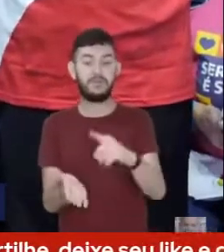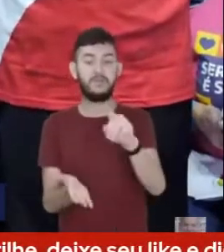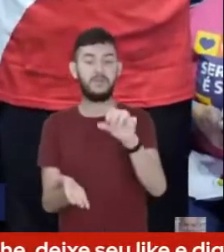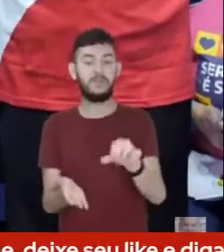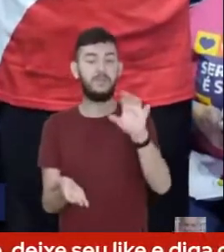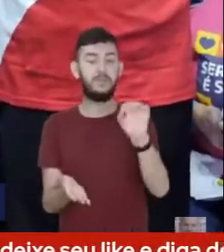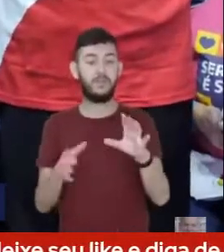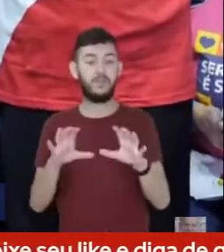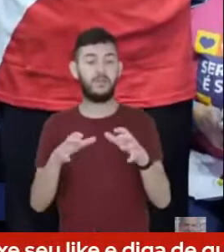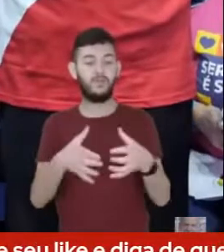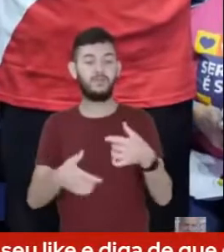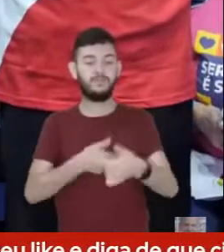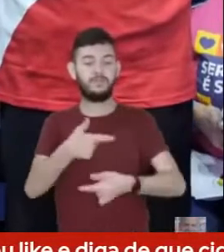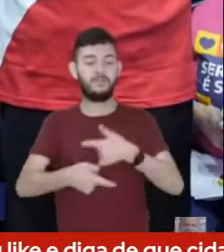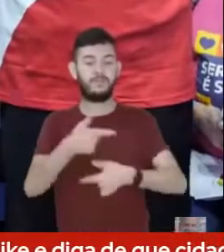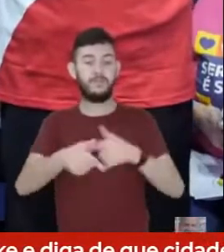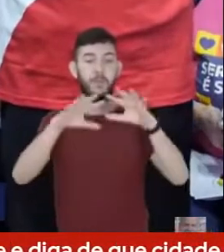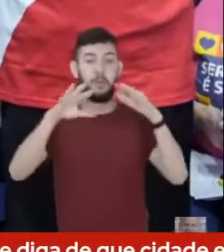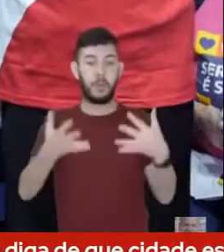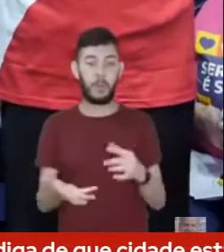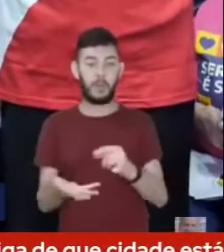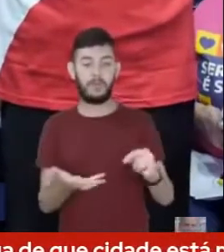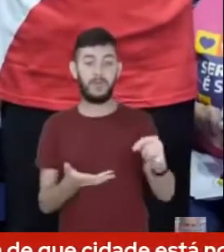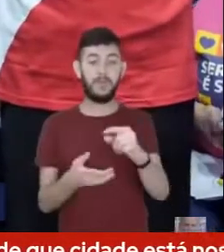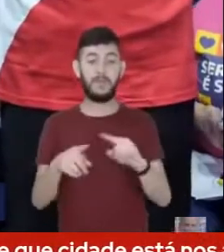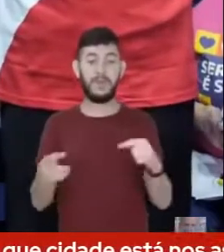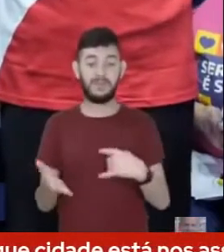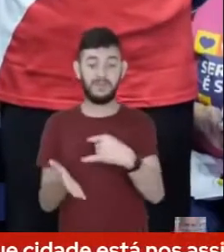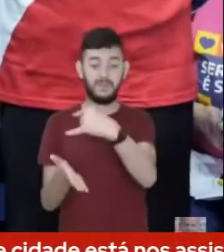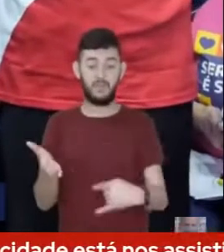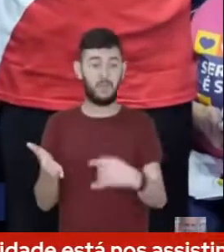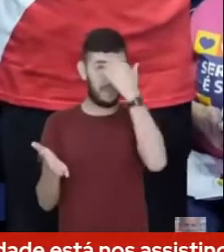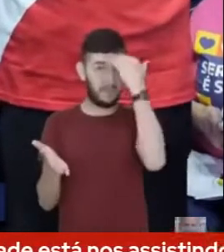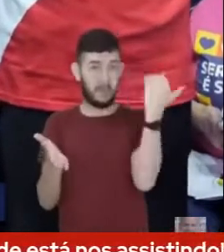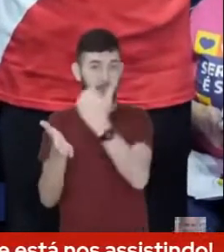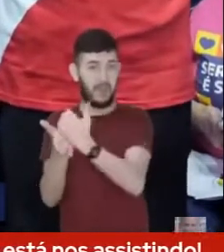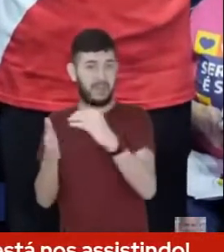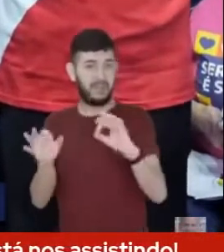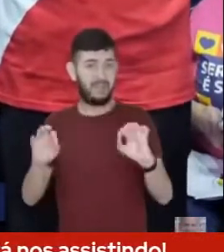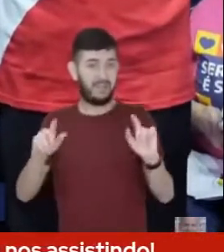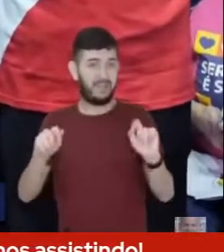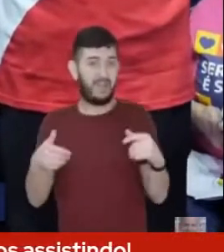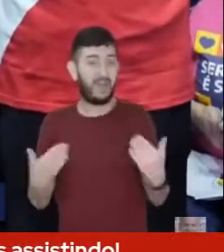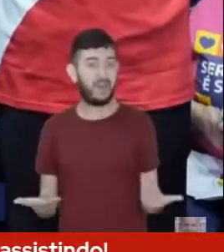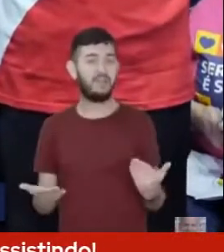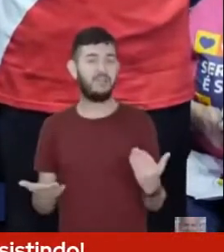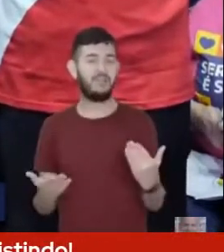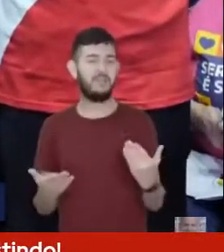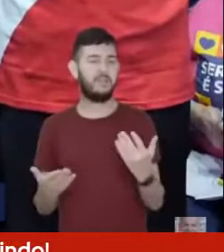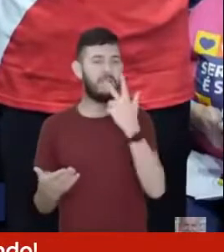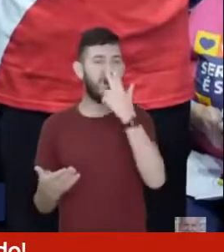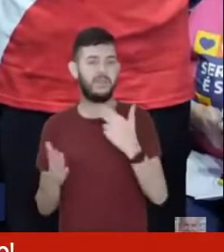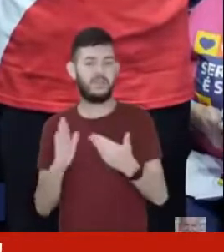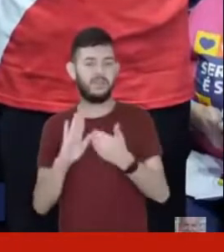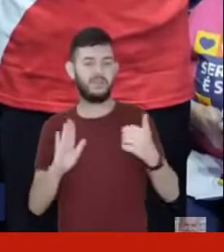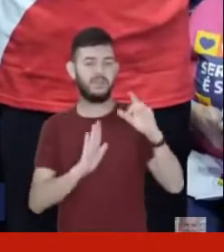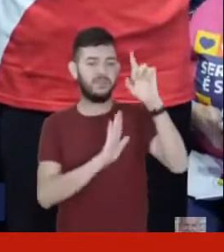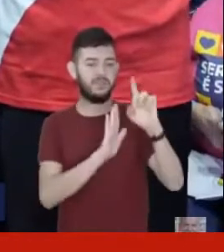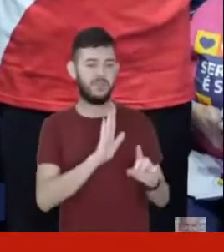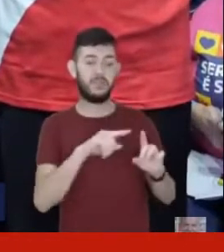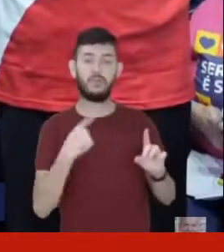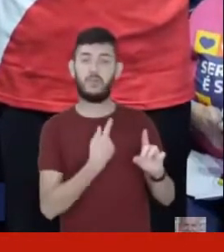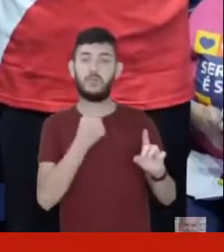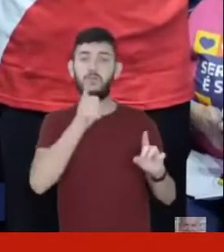nós o direito básico de estar plena numa sociedade. E para alcançar esse